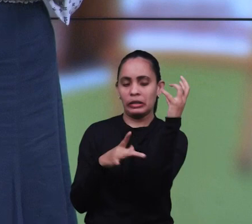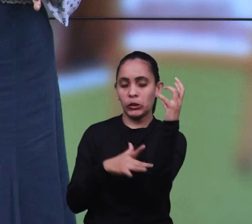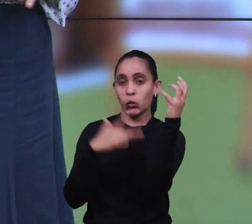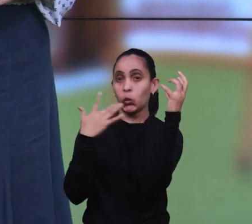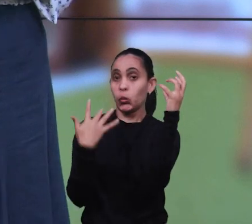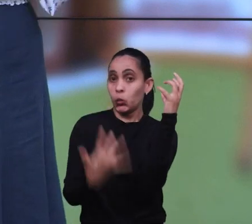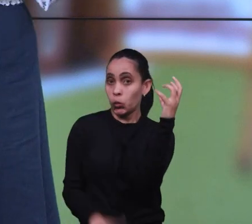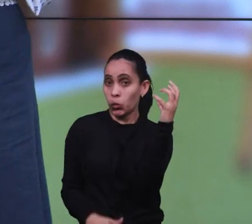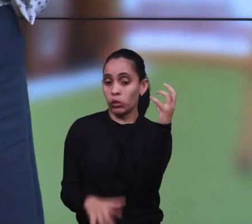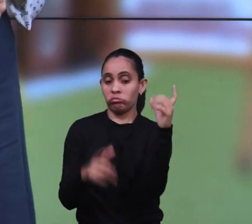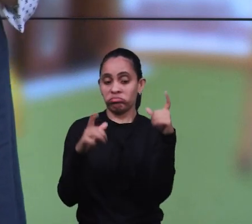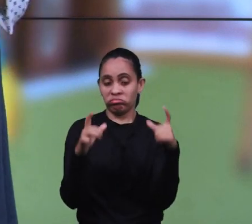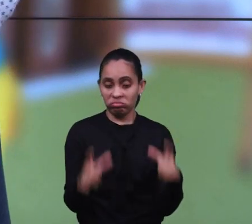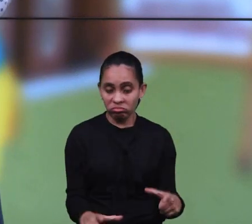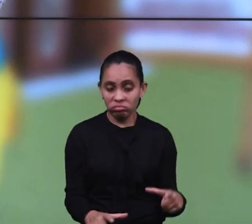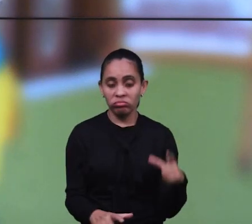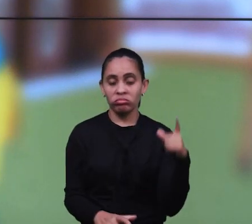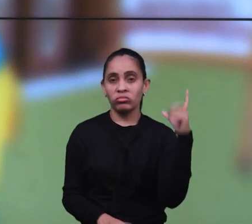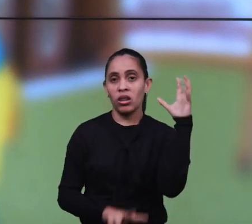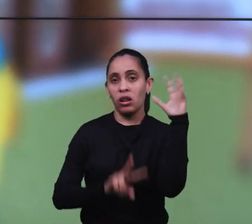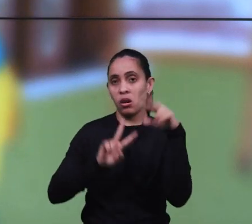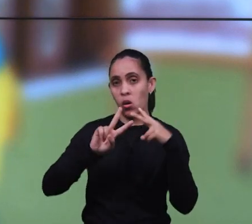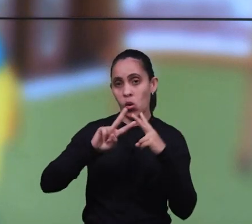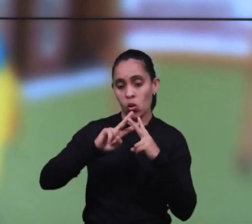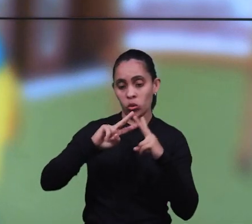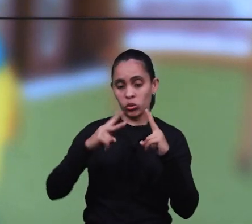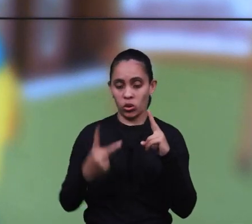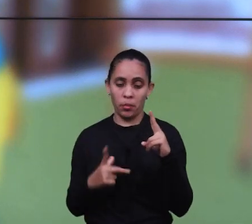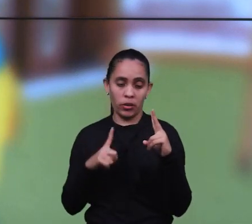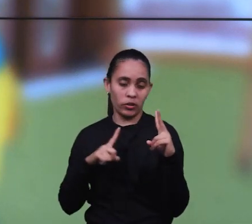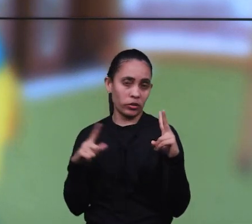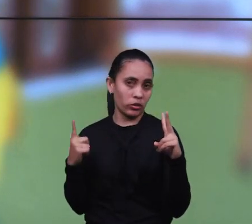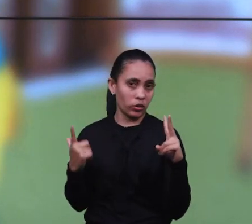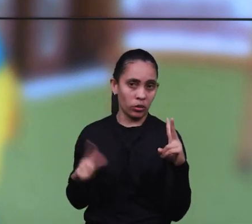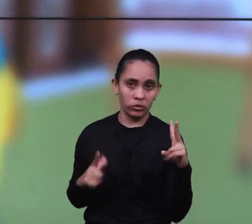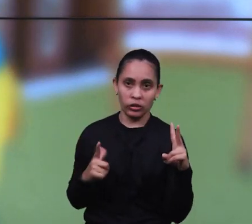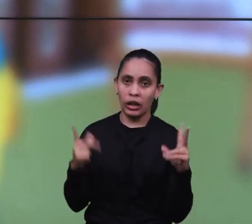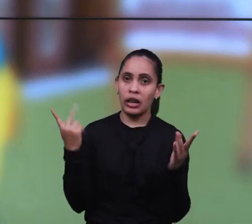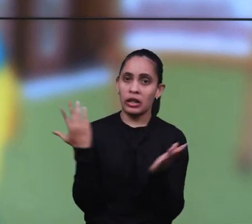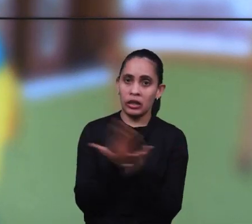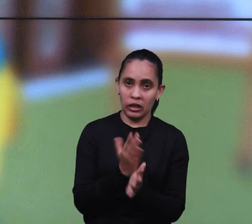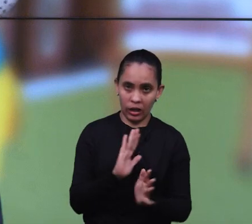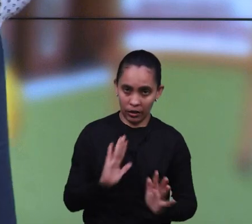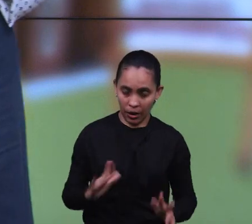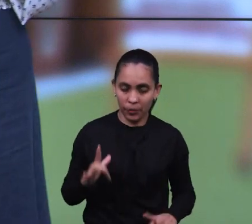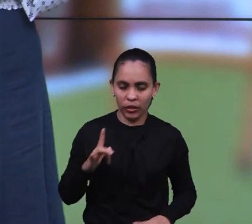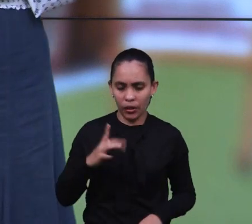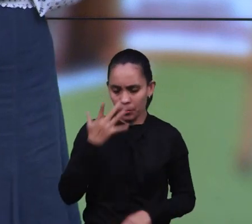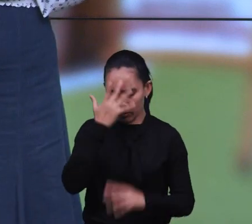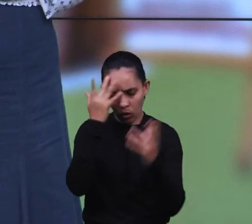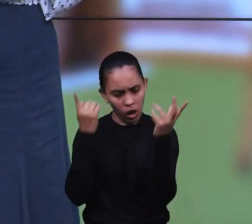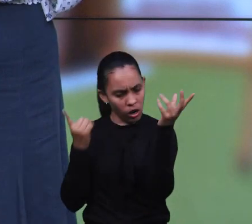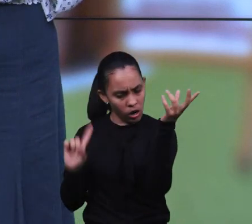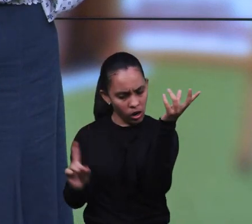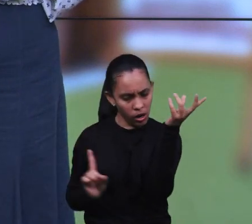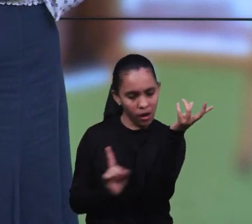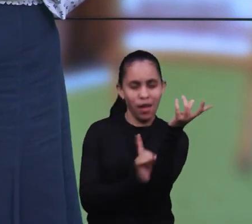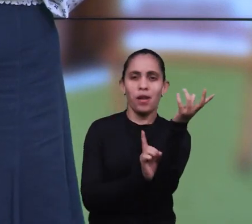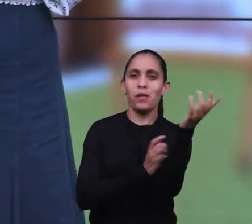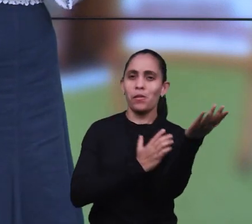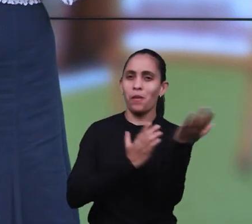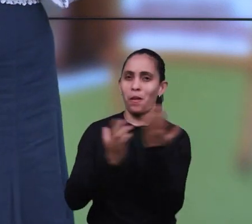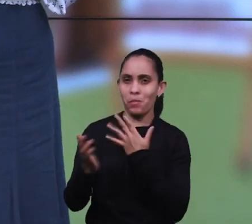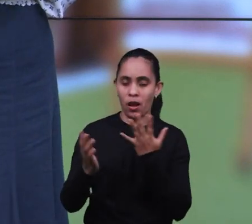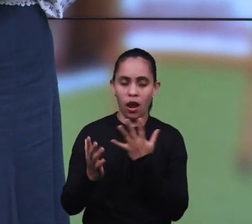os espinheiros, as sarças, né, que tem no deserto, que não tem sombra, não tem fruto, que acaba rápido.